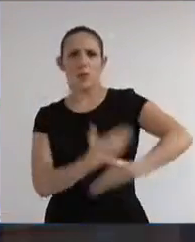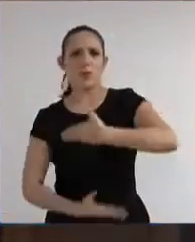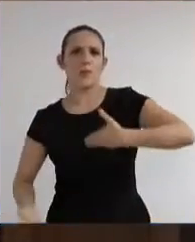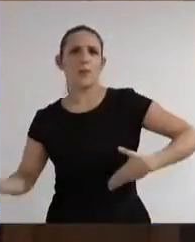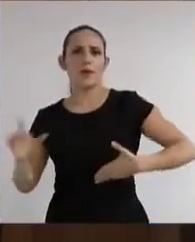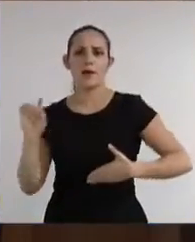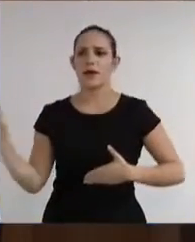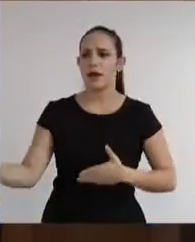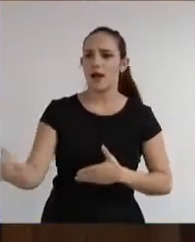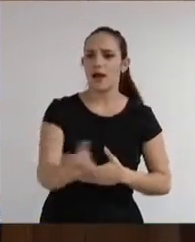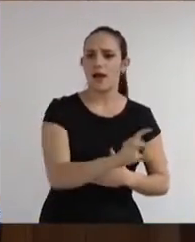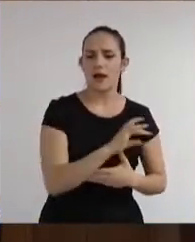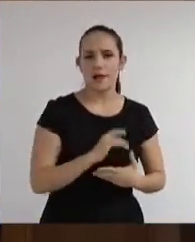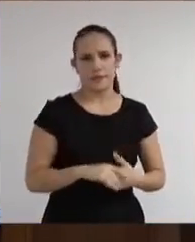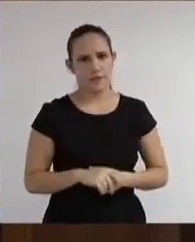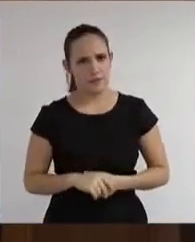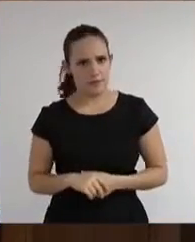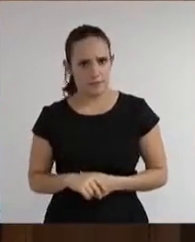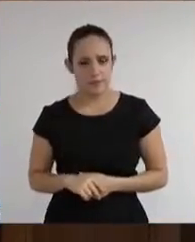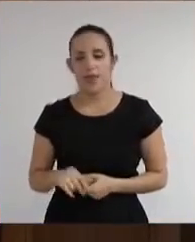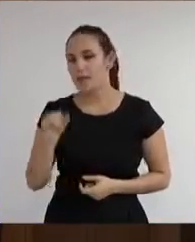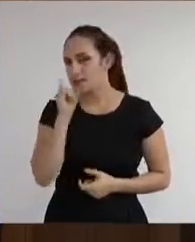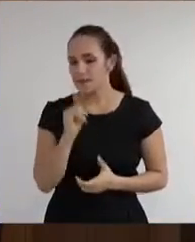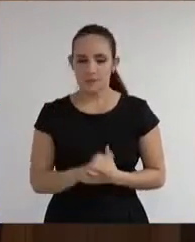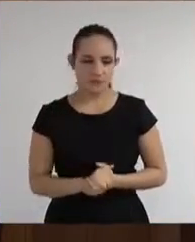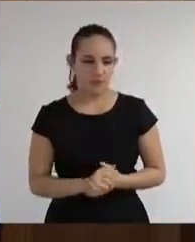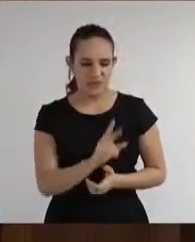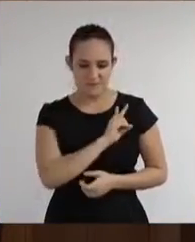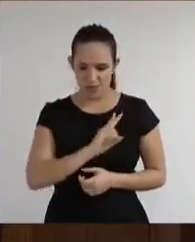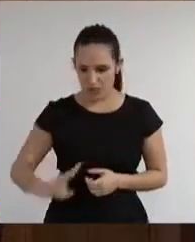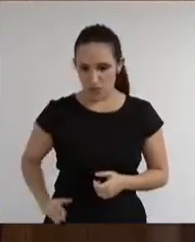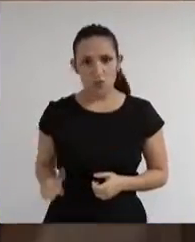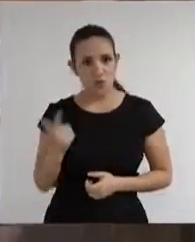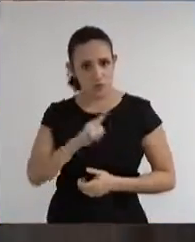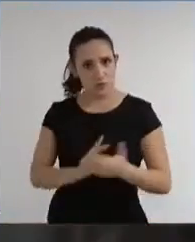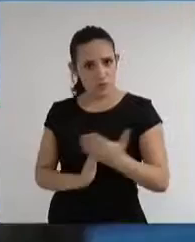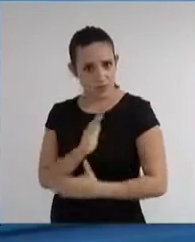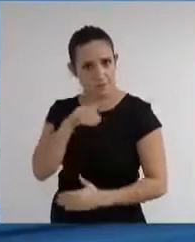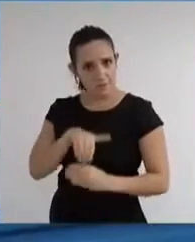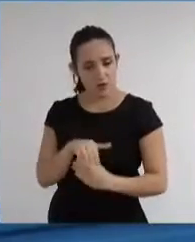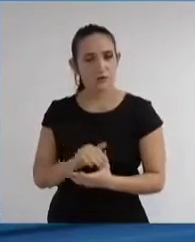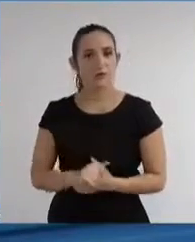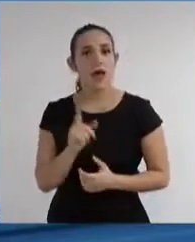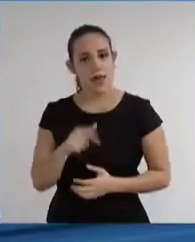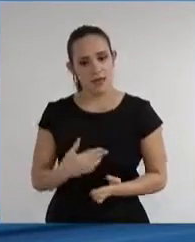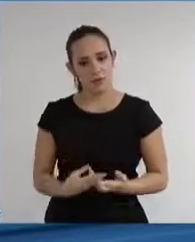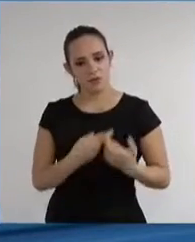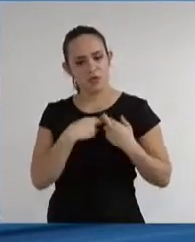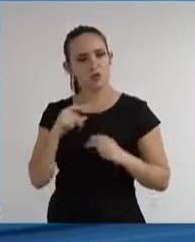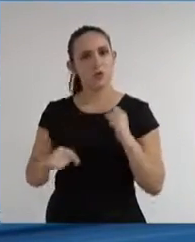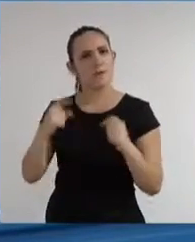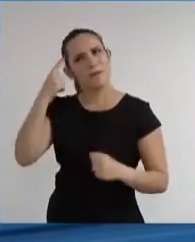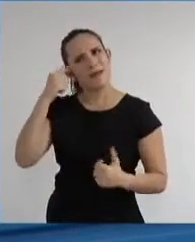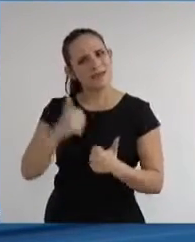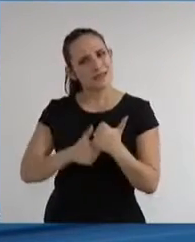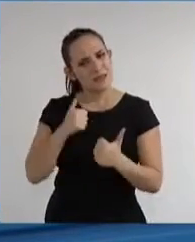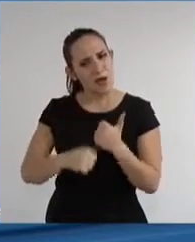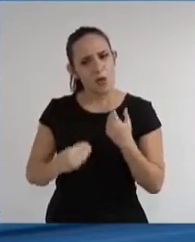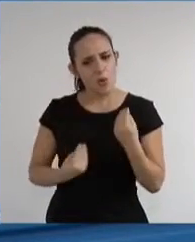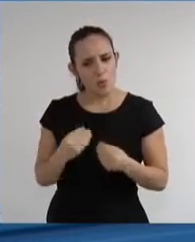à representatividade. Os vereadores são eleitos para isso. eles têm a função de pensar a sua